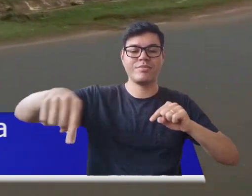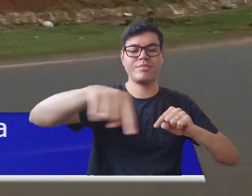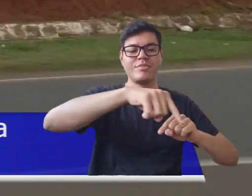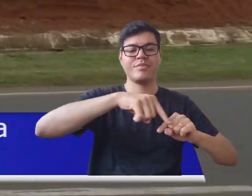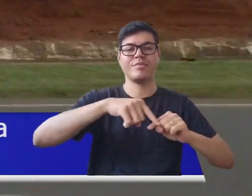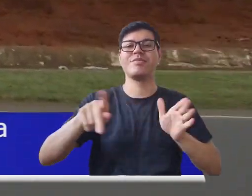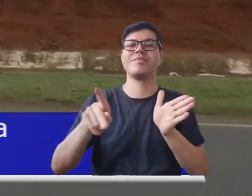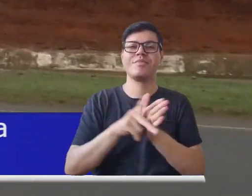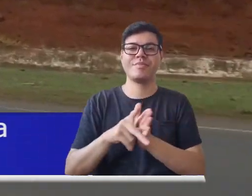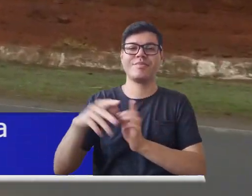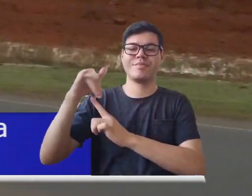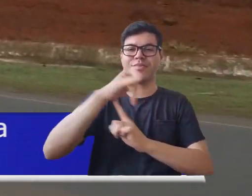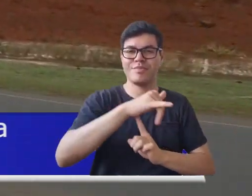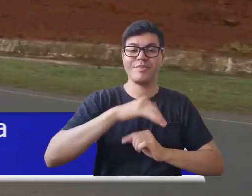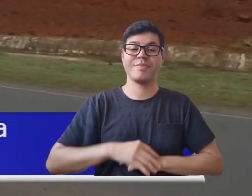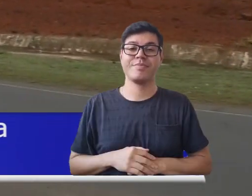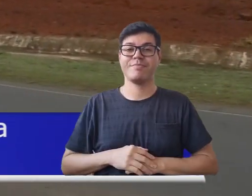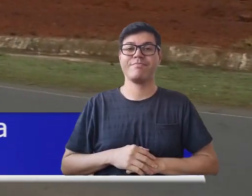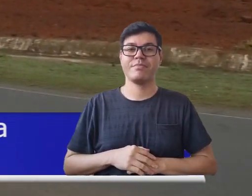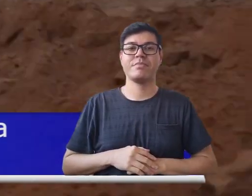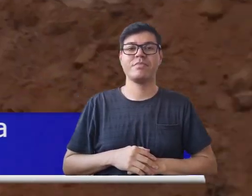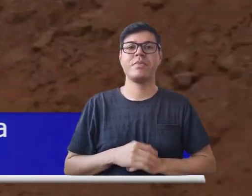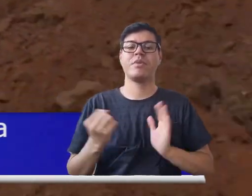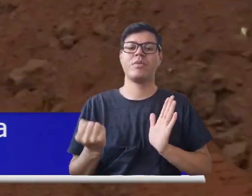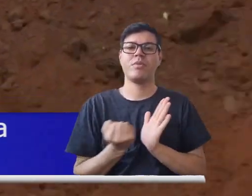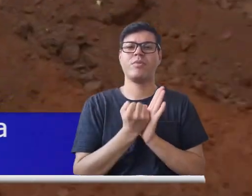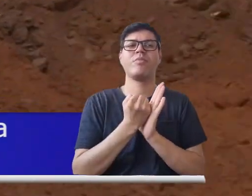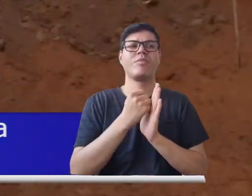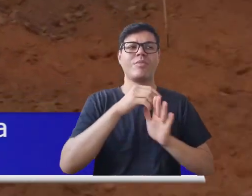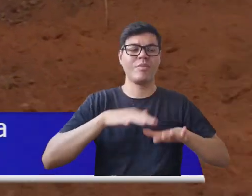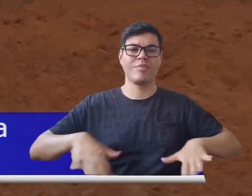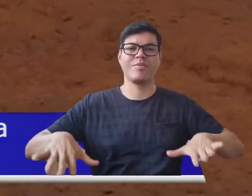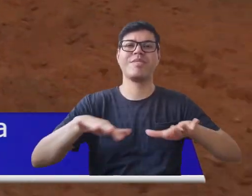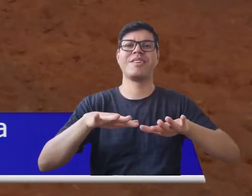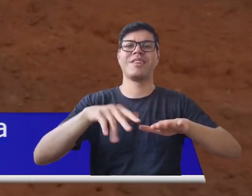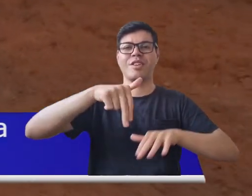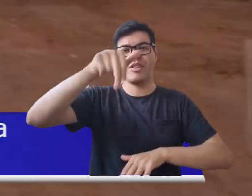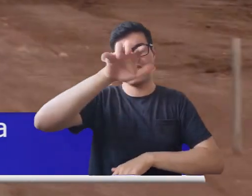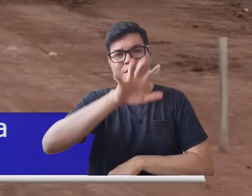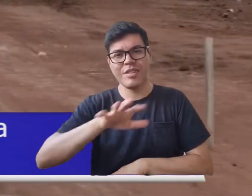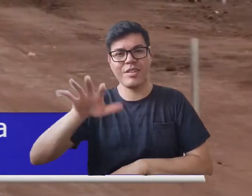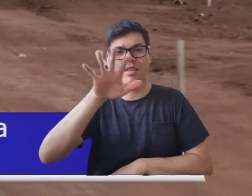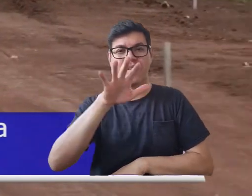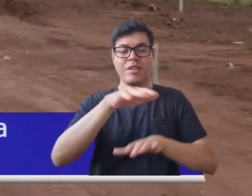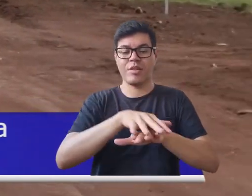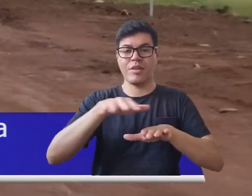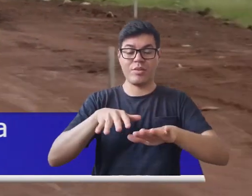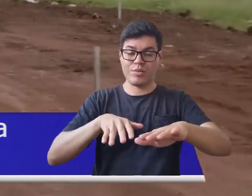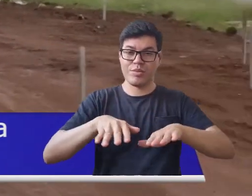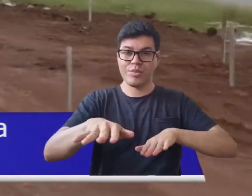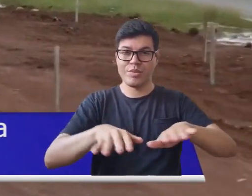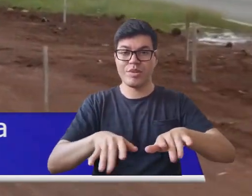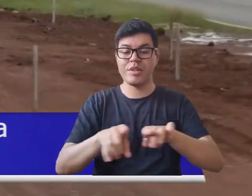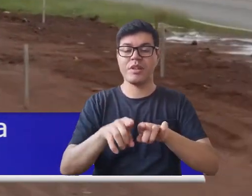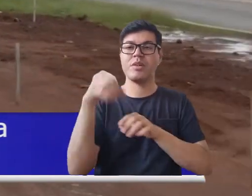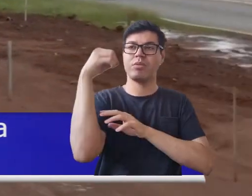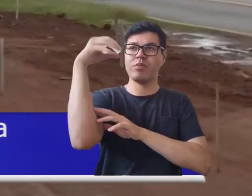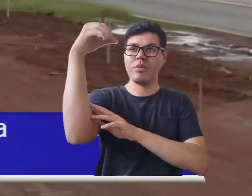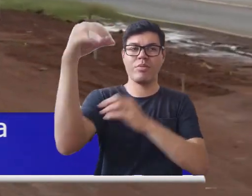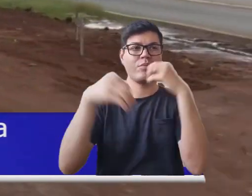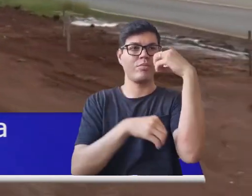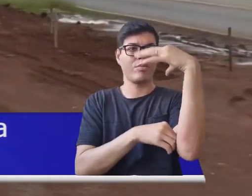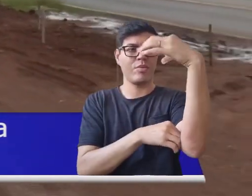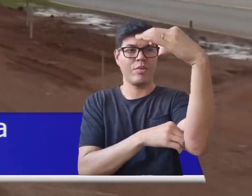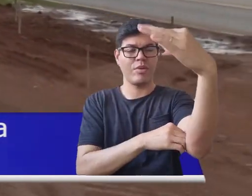aeroporto. É uma obra de grande impacto aqui para a região norte, de mobilidade urbana, duplicação da avenida com duas pistas,